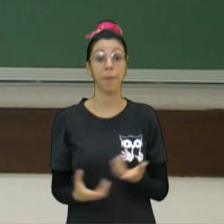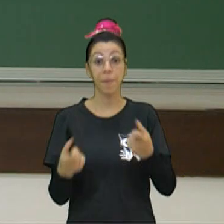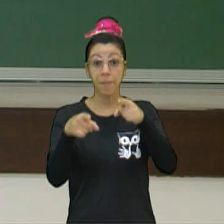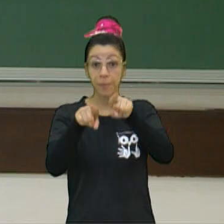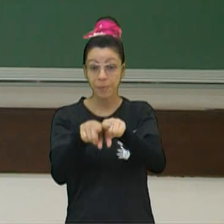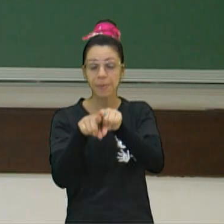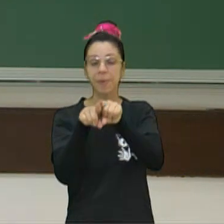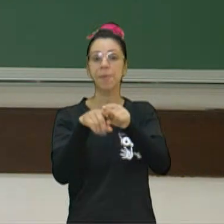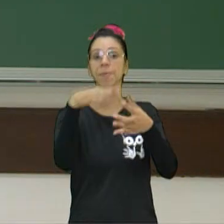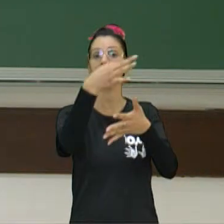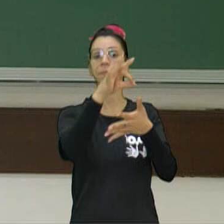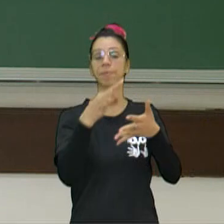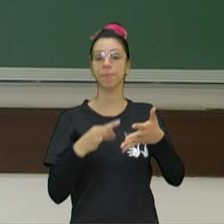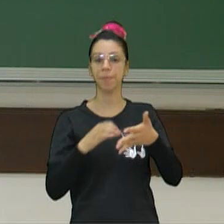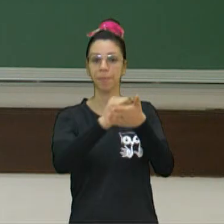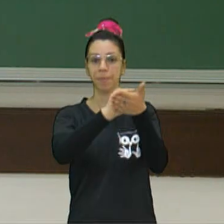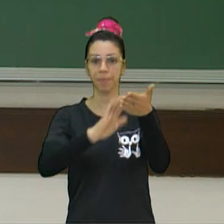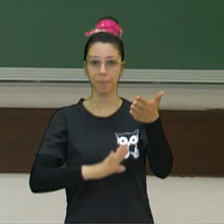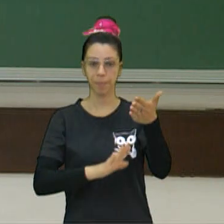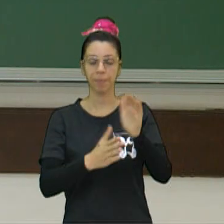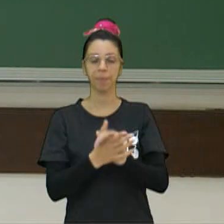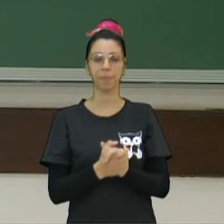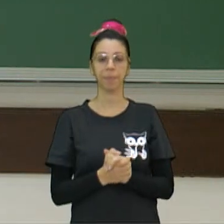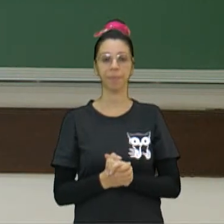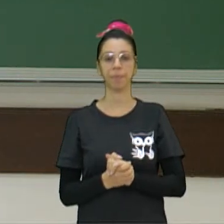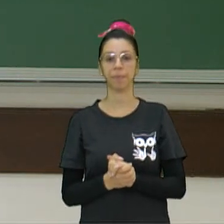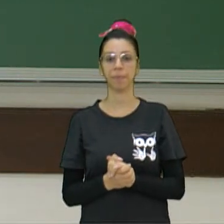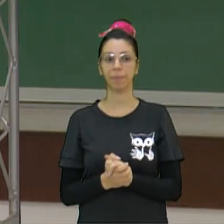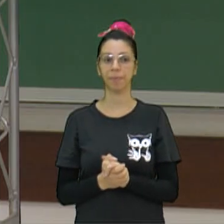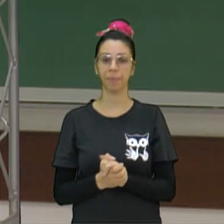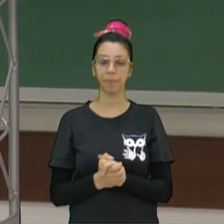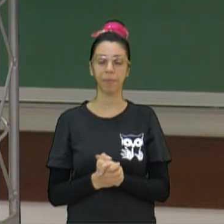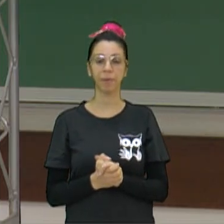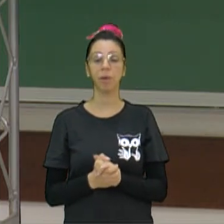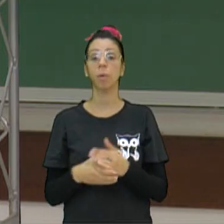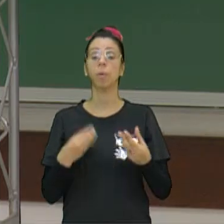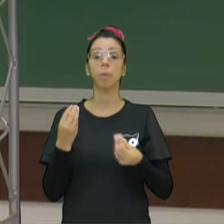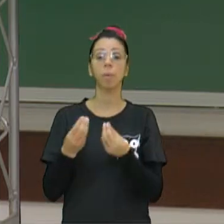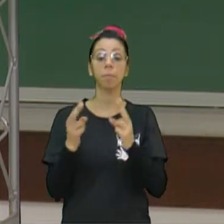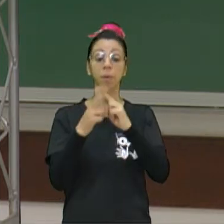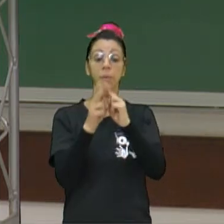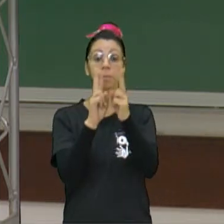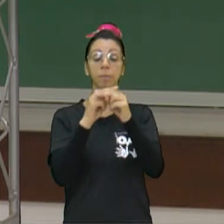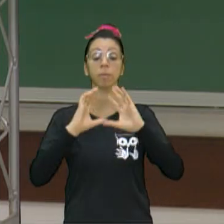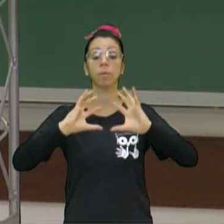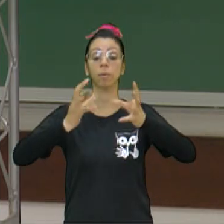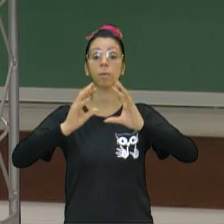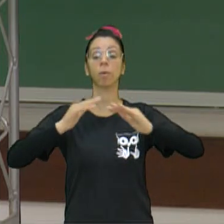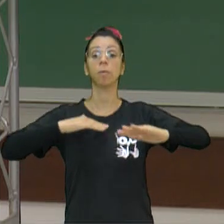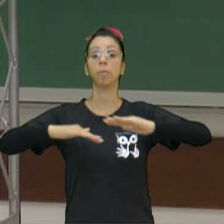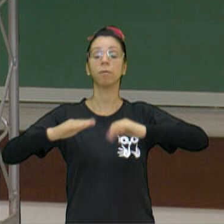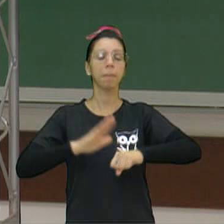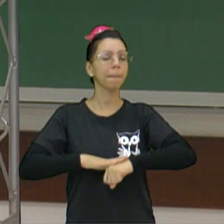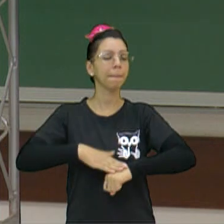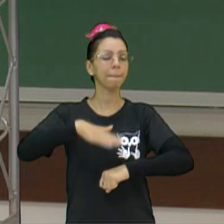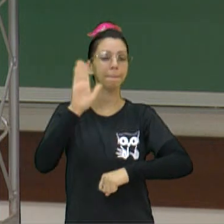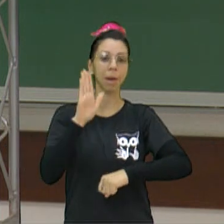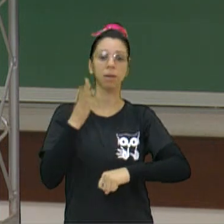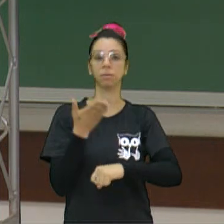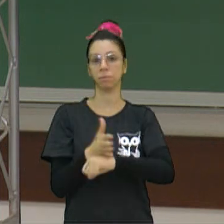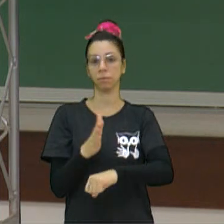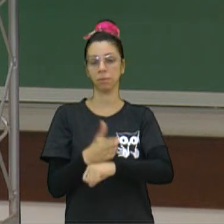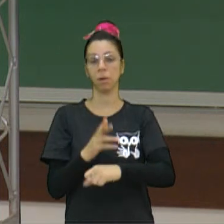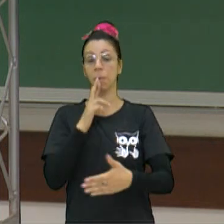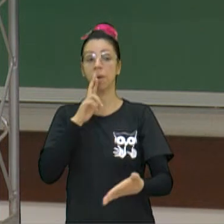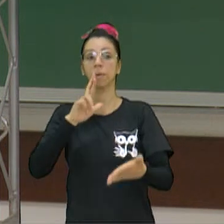Voltando então, pessoal, com a correção da atividade que tinha ficado aqui para vocês, que era o método Pilates bola, quais são os movimentos mais trabalhados?